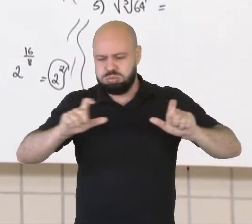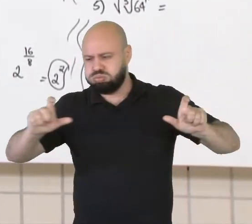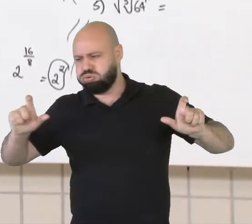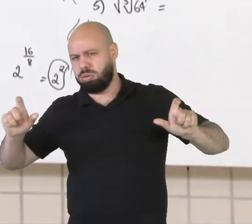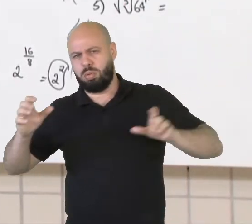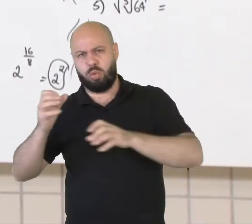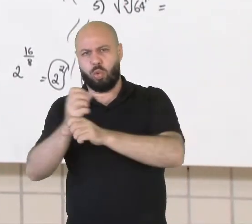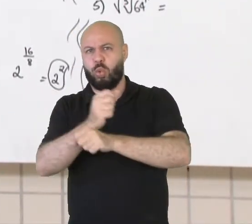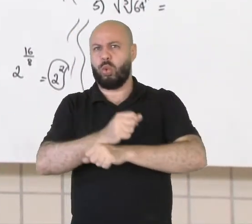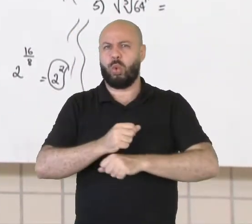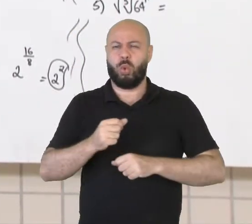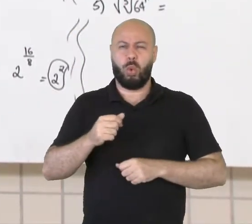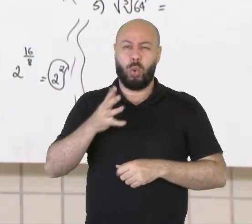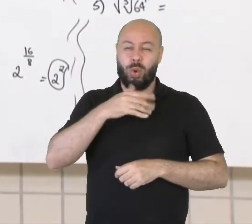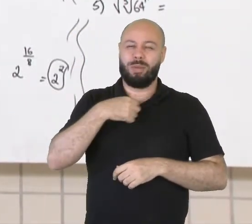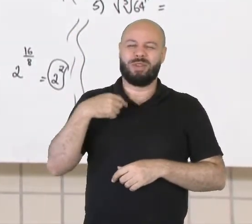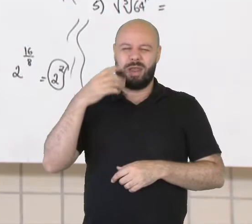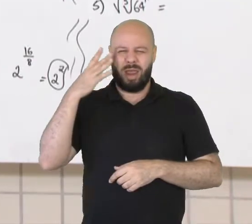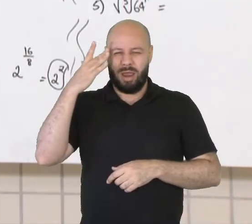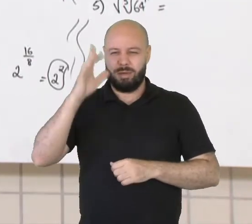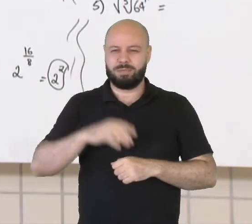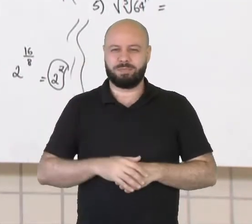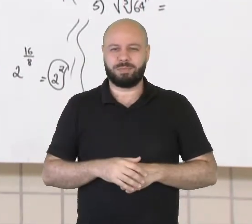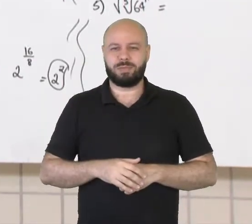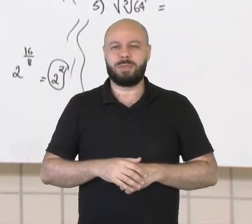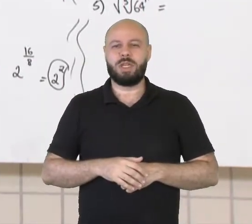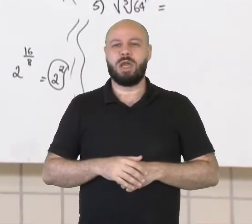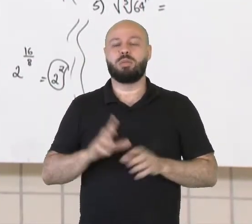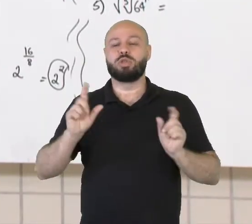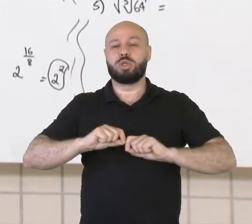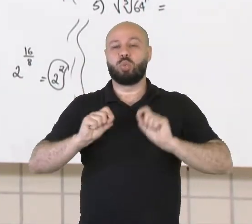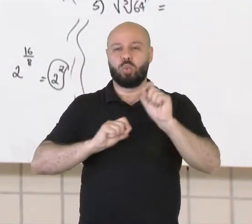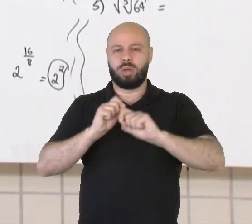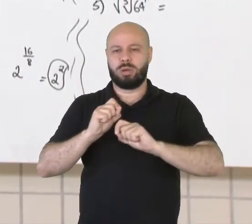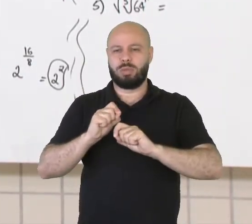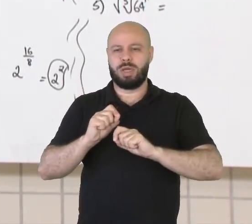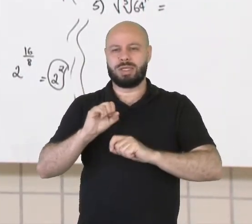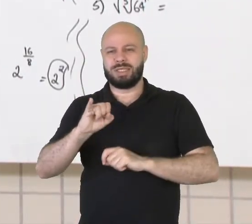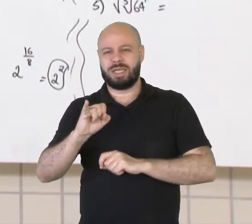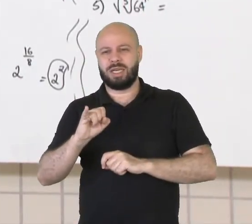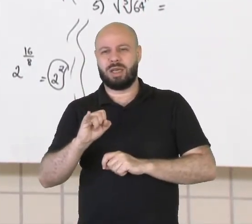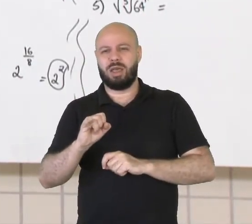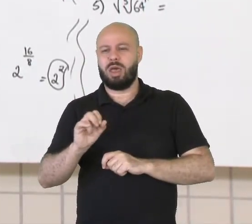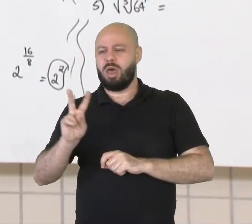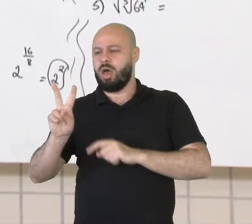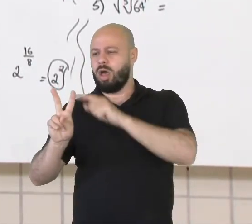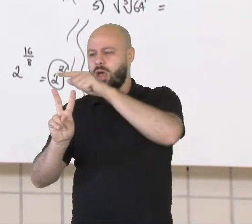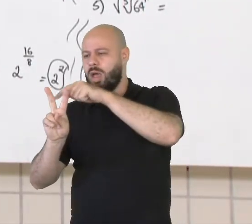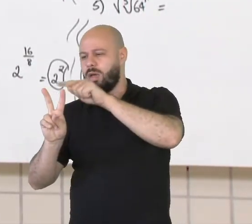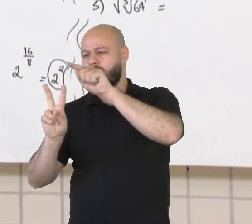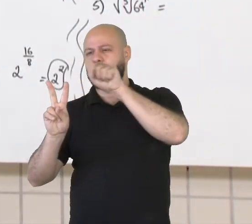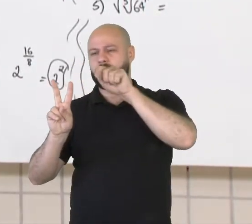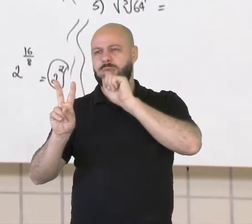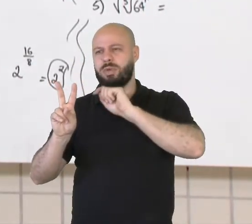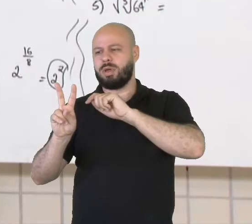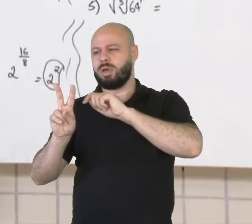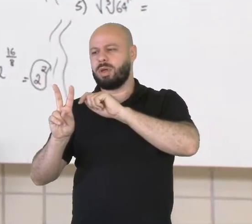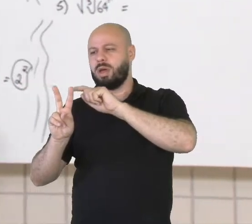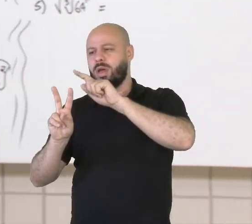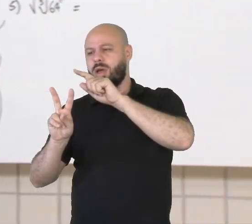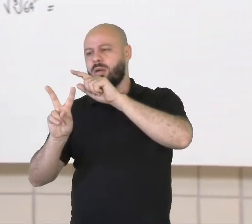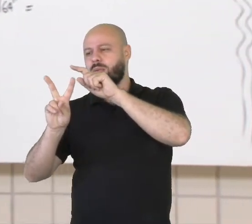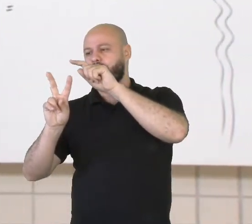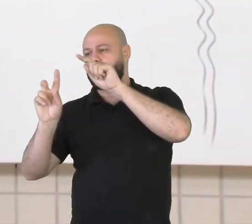a raiz da raiz de um número, eu posso simplesmente multiplicar os índices de dentro pelo de fora. Vamos ver isso